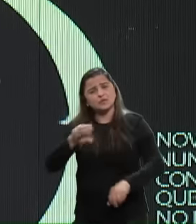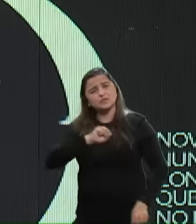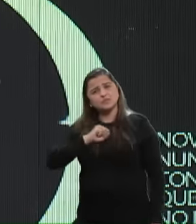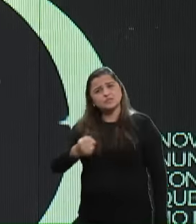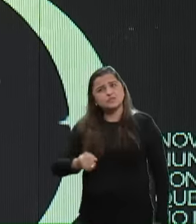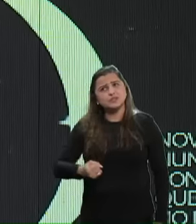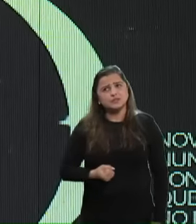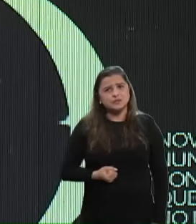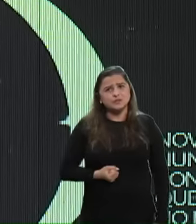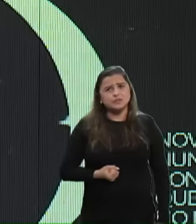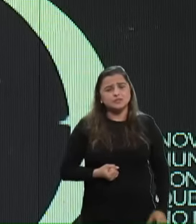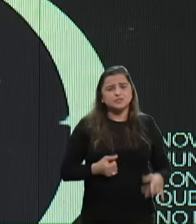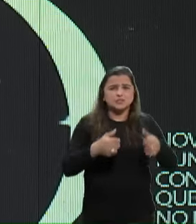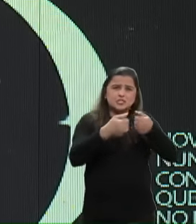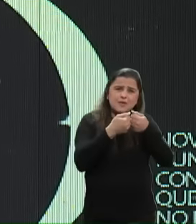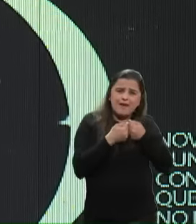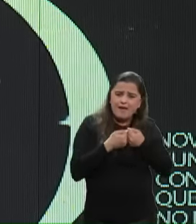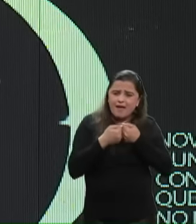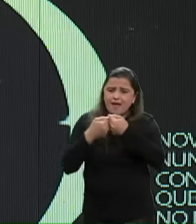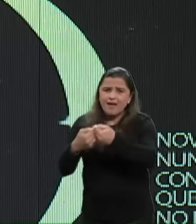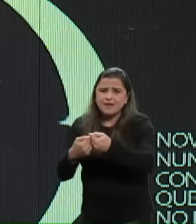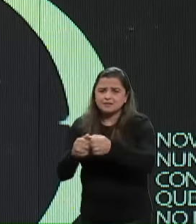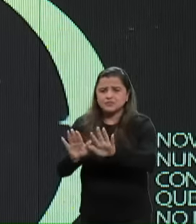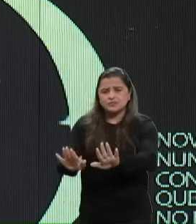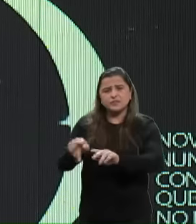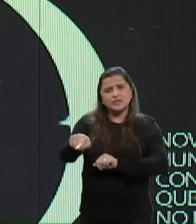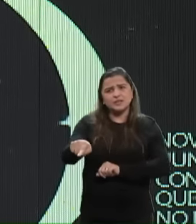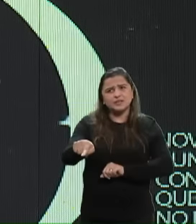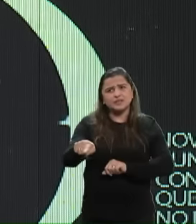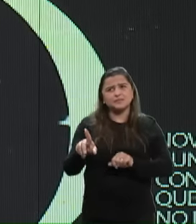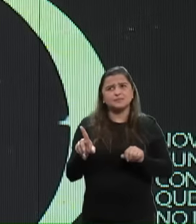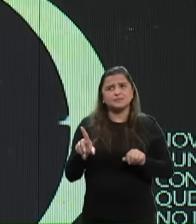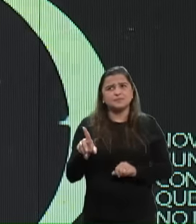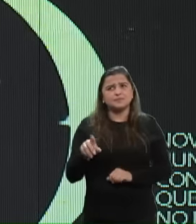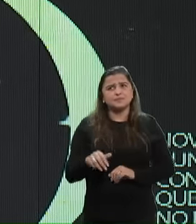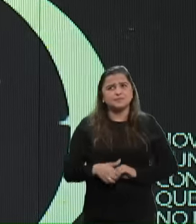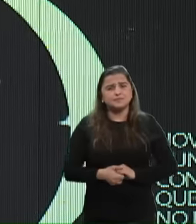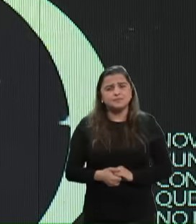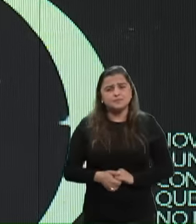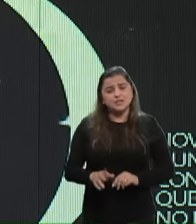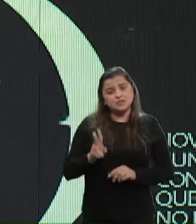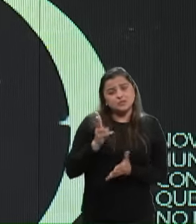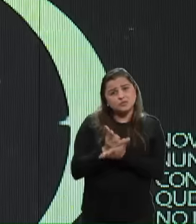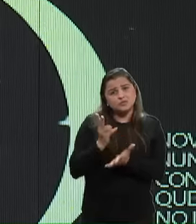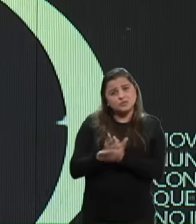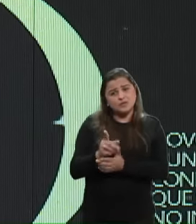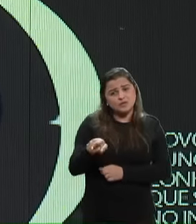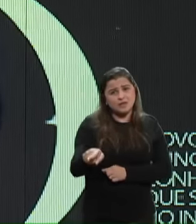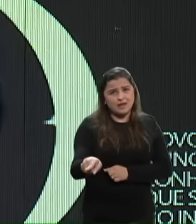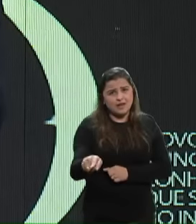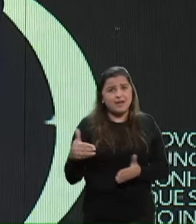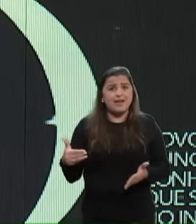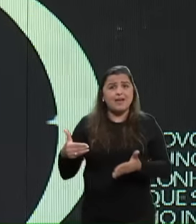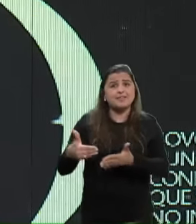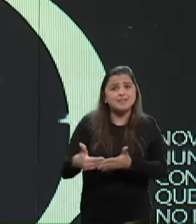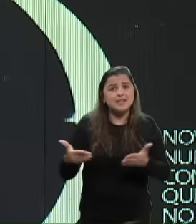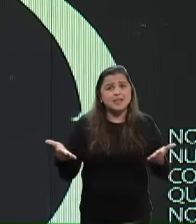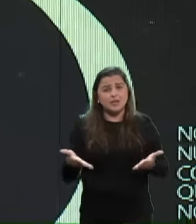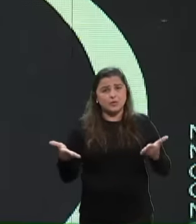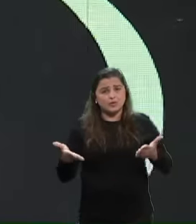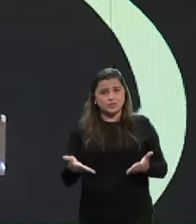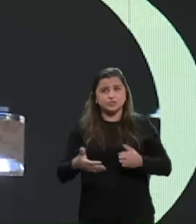que levavam a arca da aliança tinham ficado, e elas estão lá até hoje.